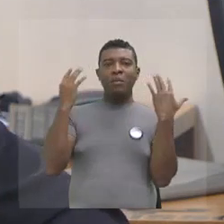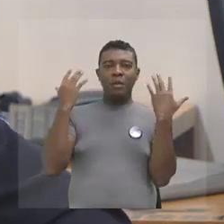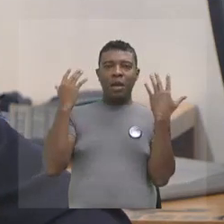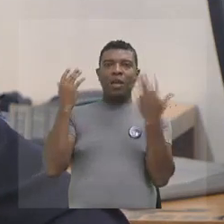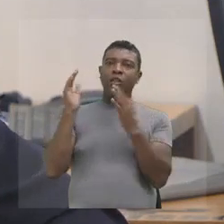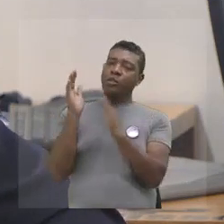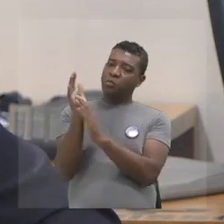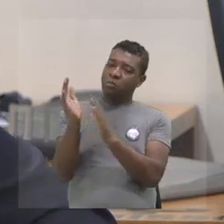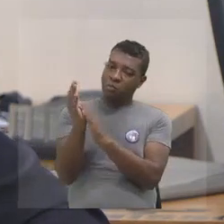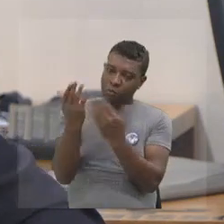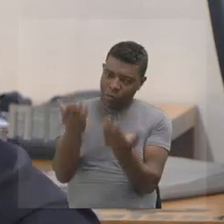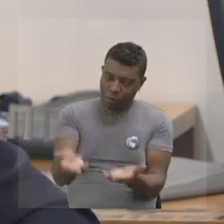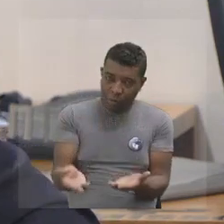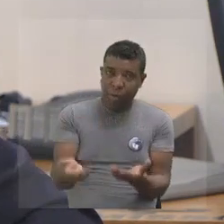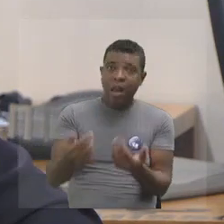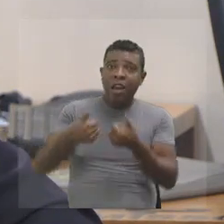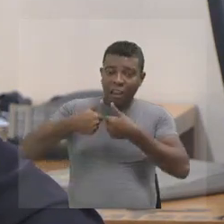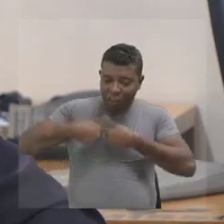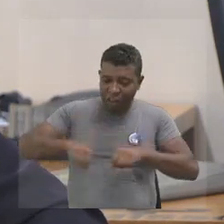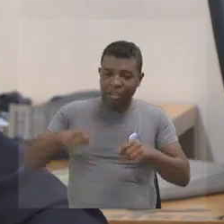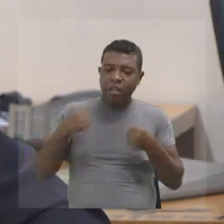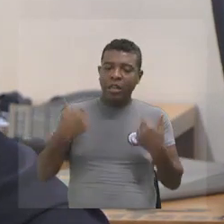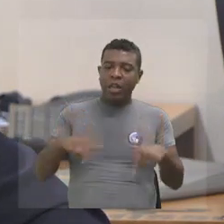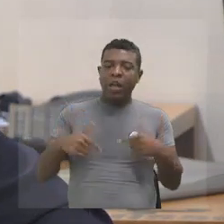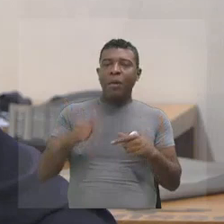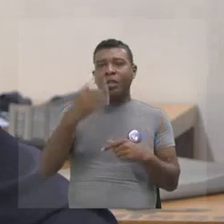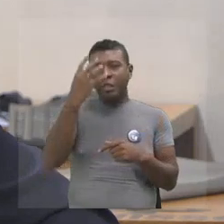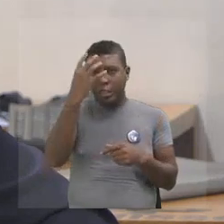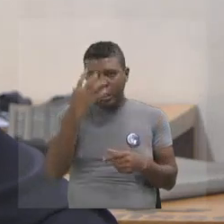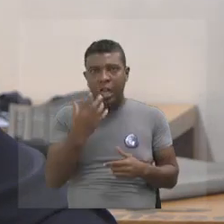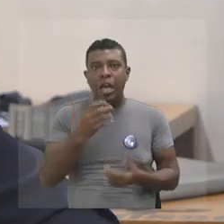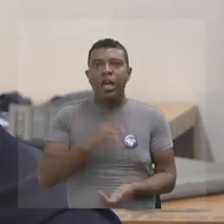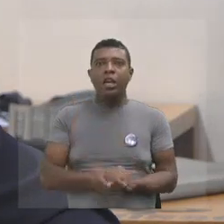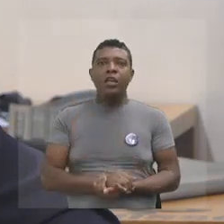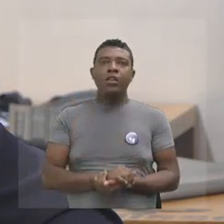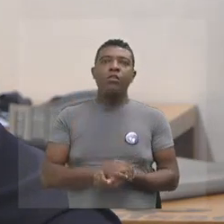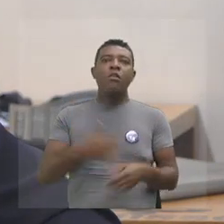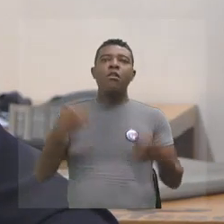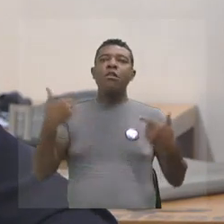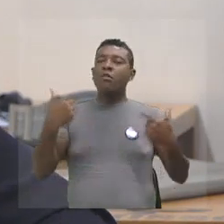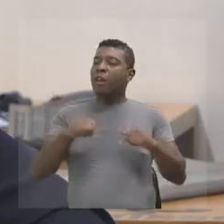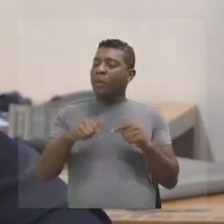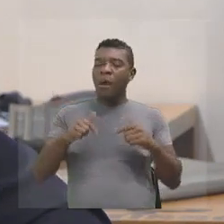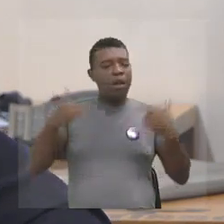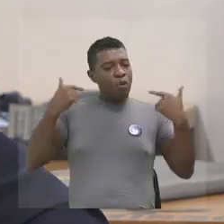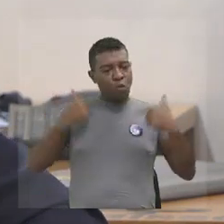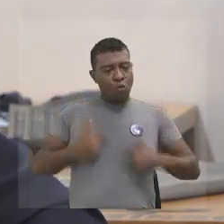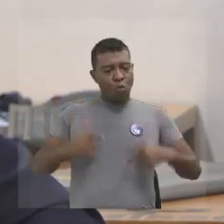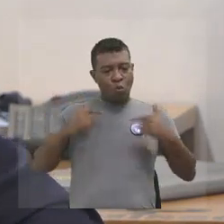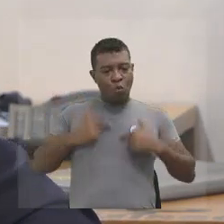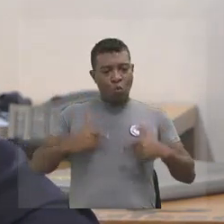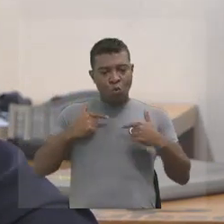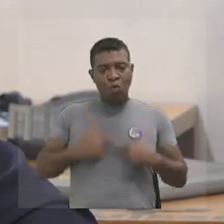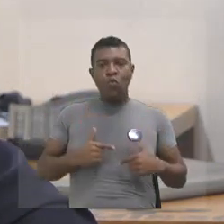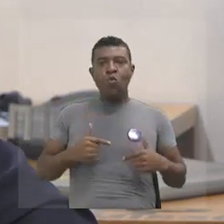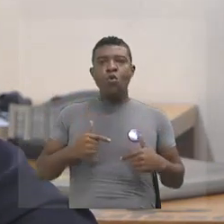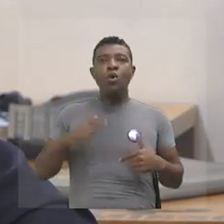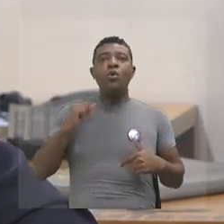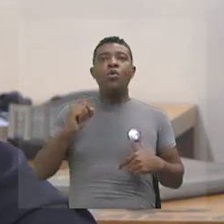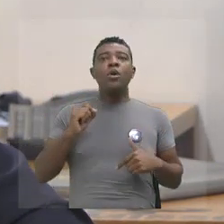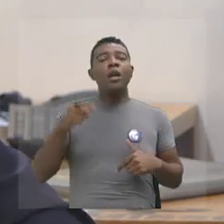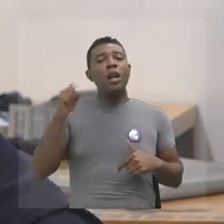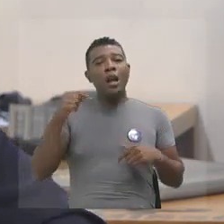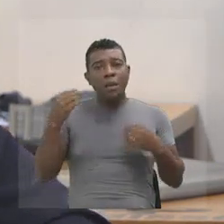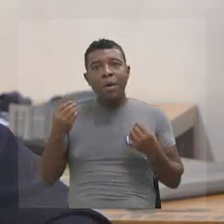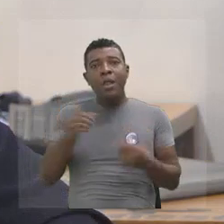que a gente sabe que tem feito um trabalho muito sério né tem feito um trabalho muito isento né para poder atender essas demandas que